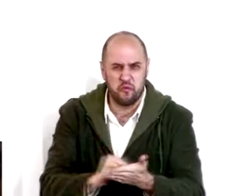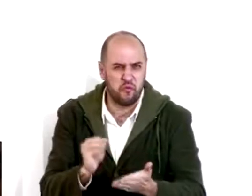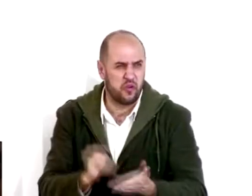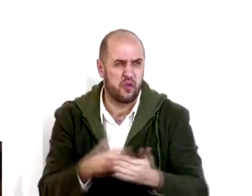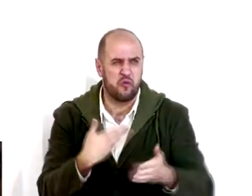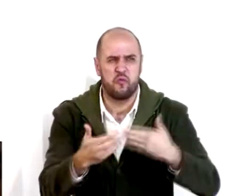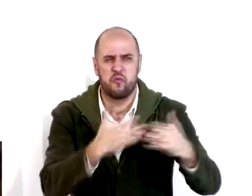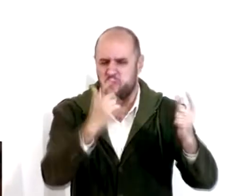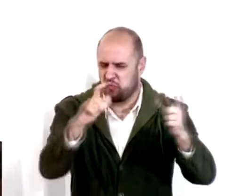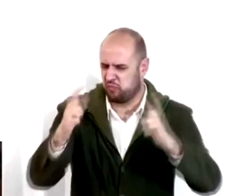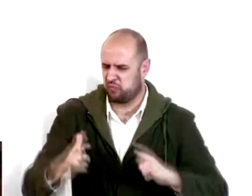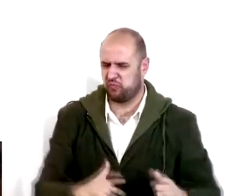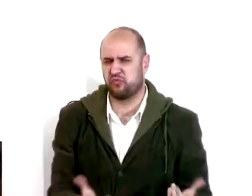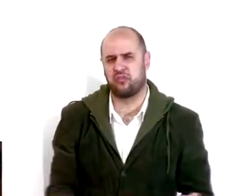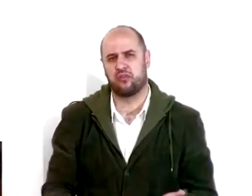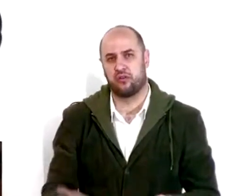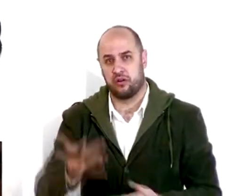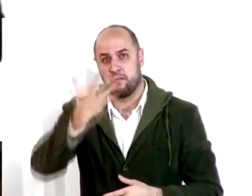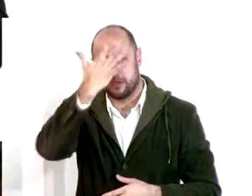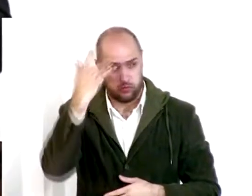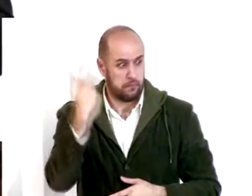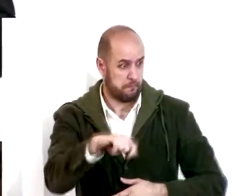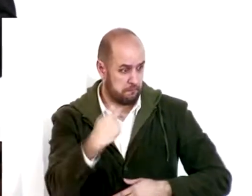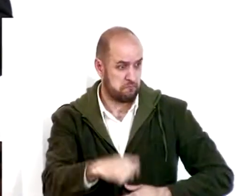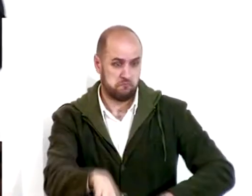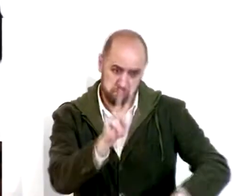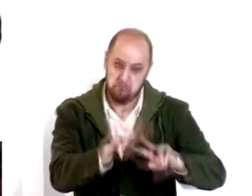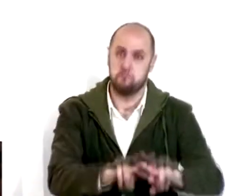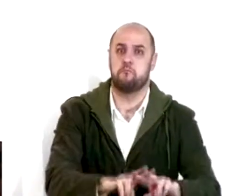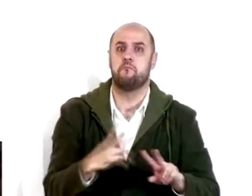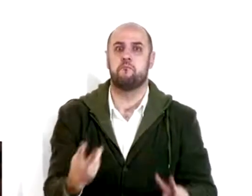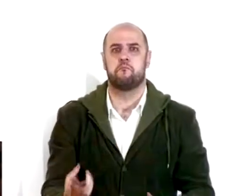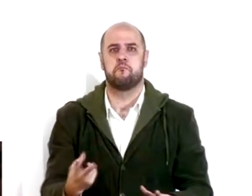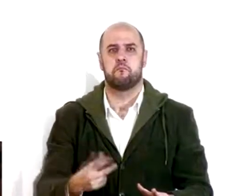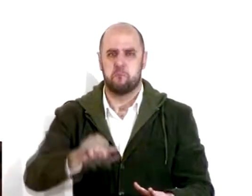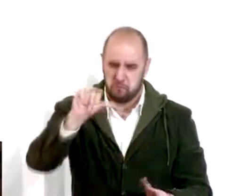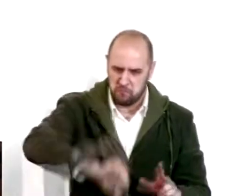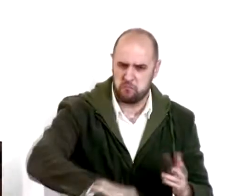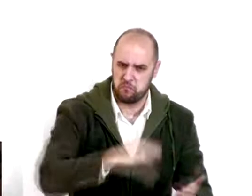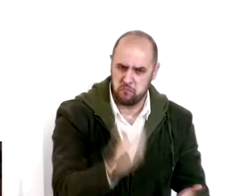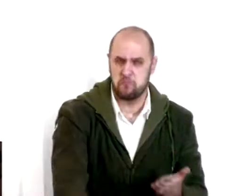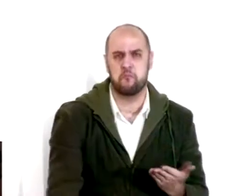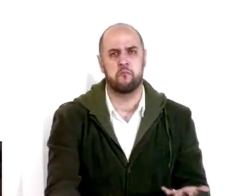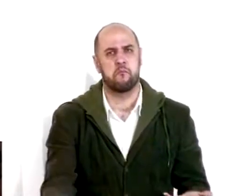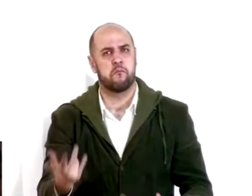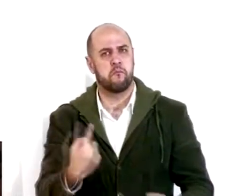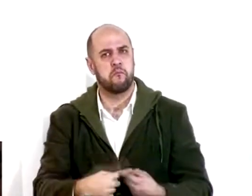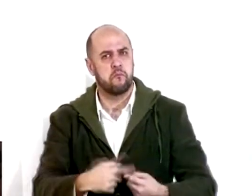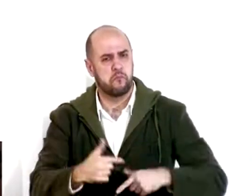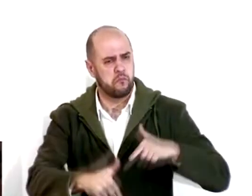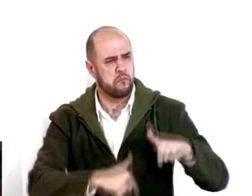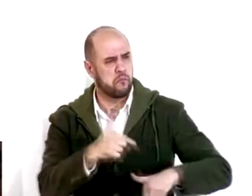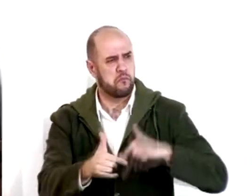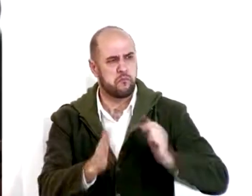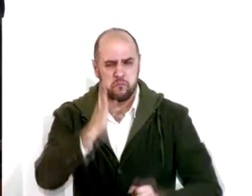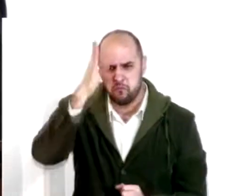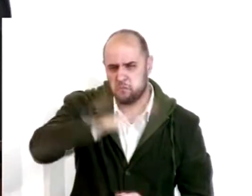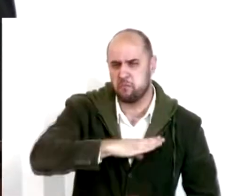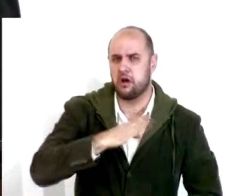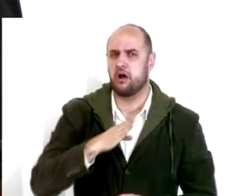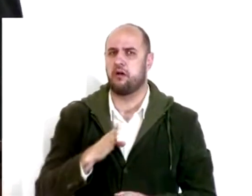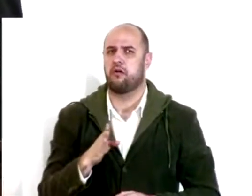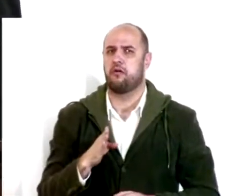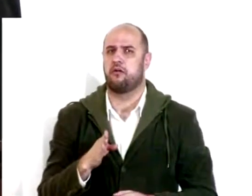instâncias. Aqueles que mereciam estar presos e serem condenados pelos seus atos de impiedade e